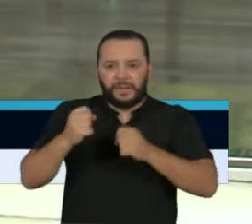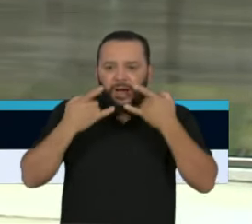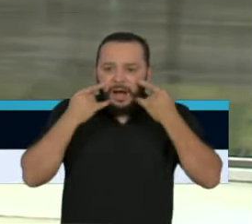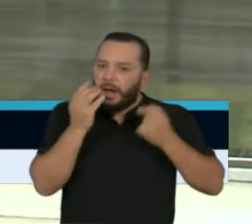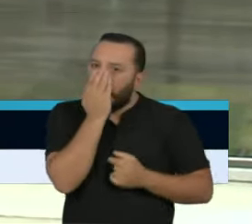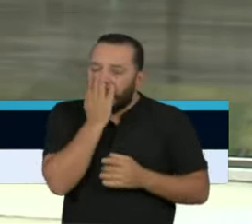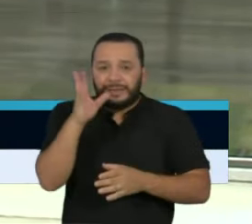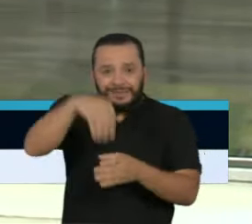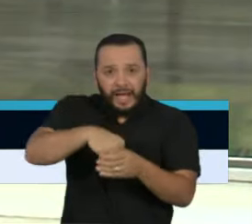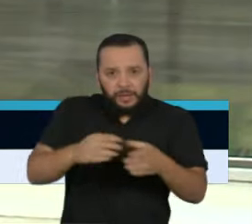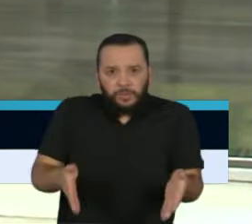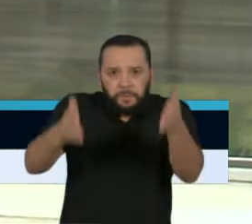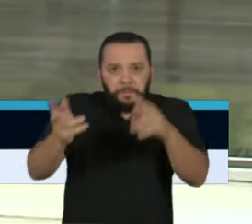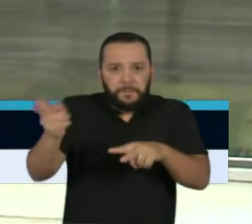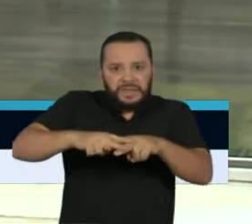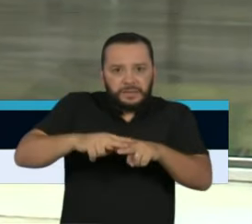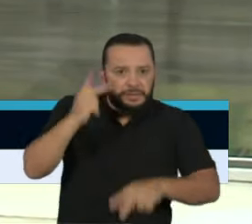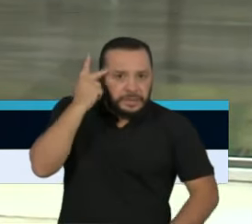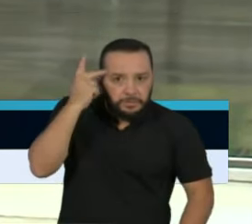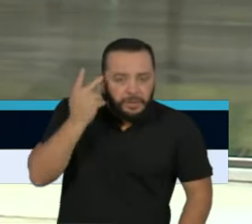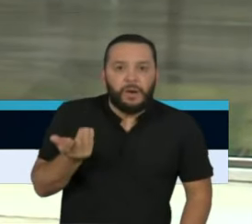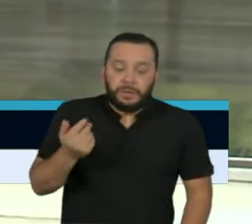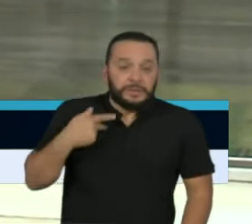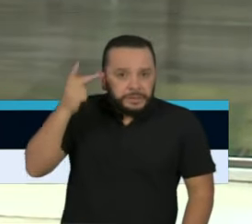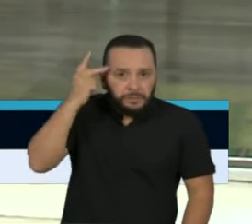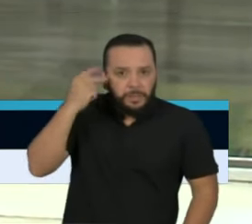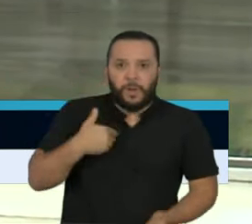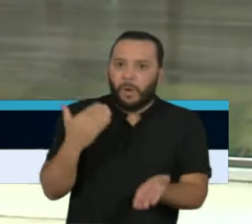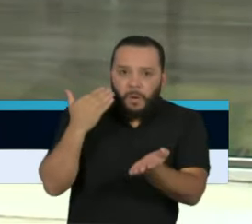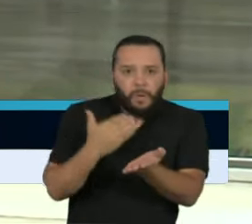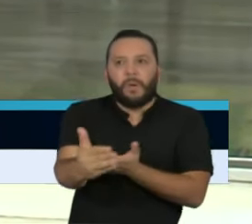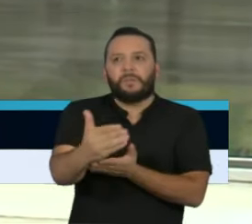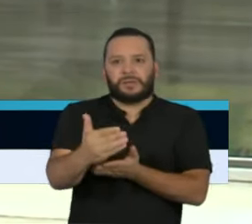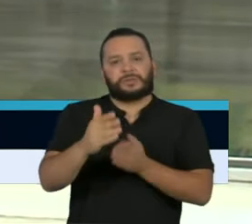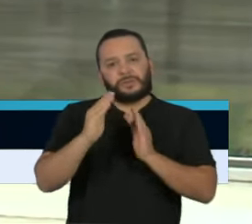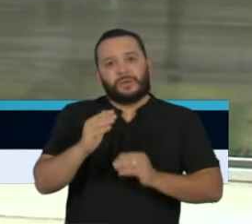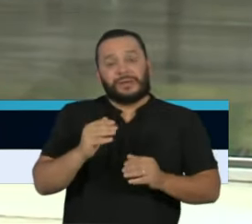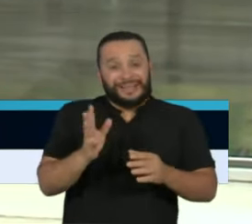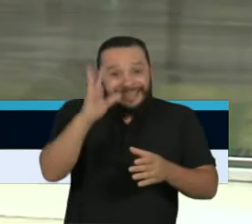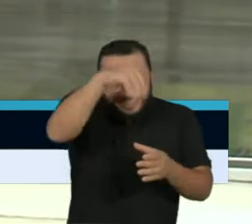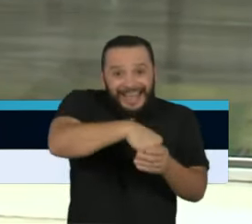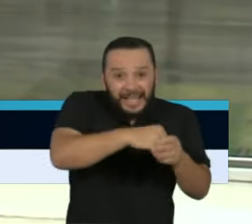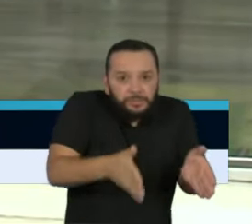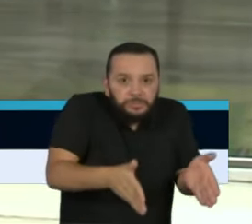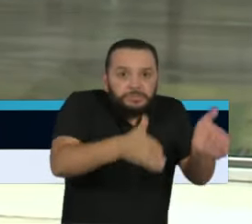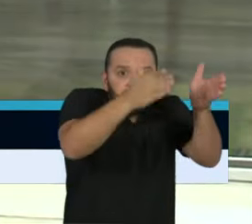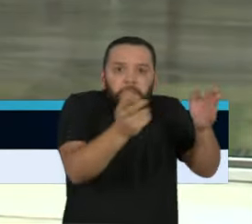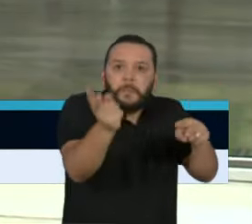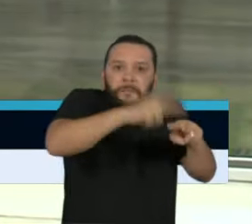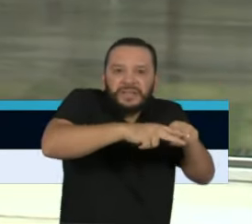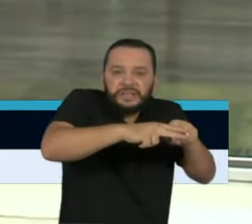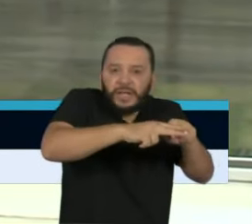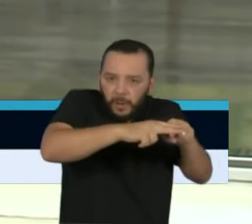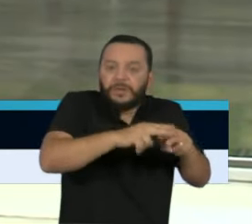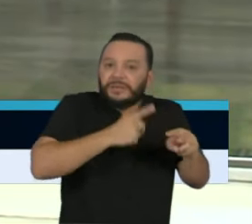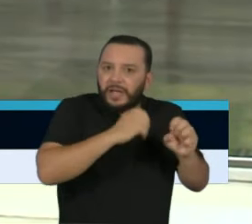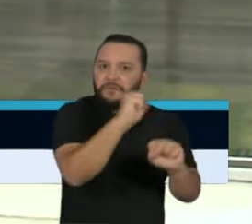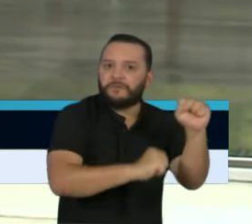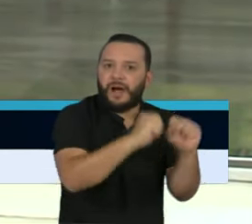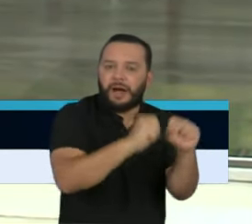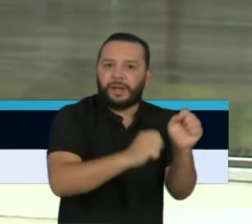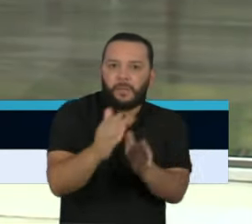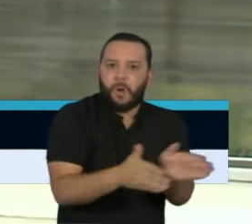São Paulo. São Paulo foi o primeiro estado do país a definir no seu sistema prisional a confecção de máscaras.